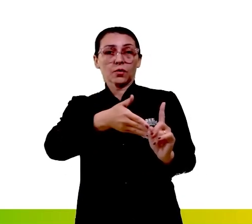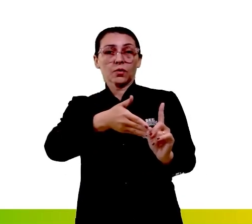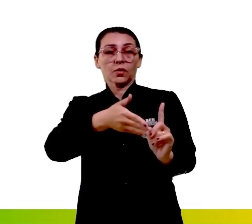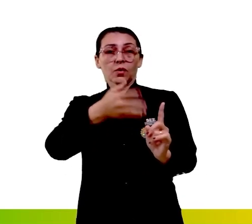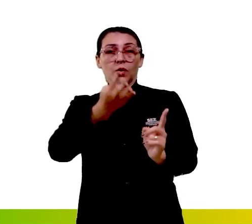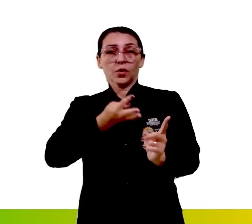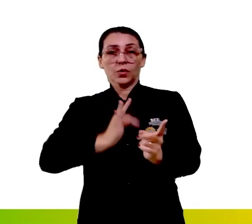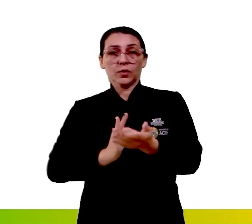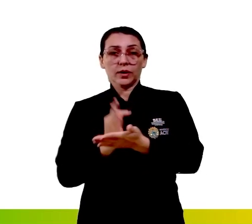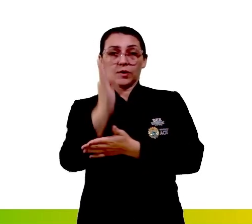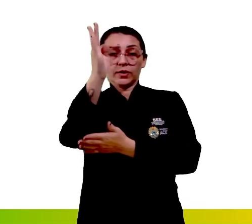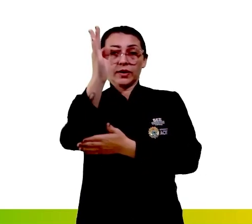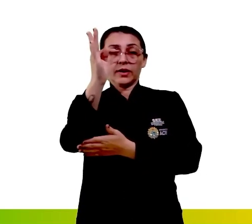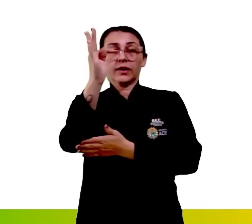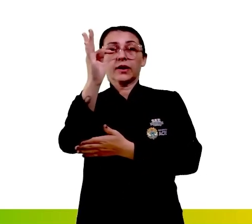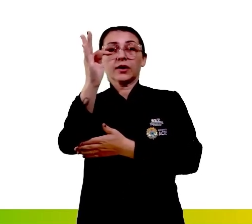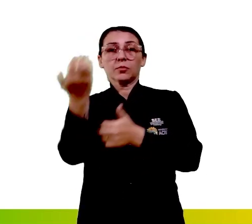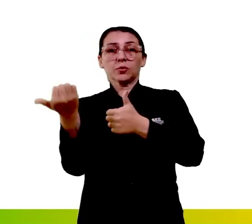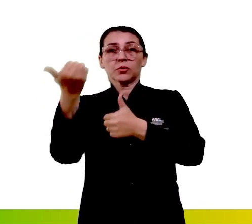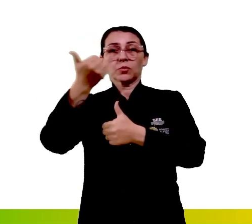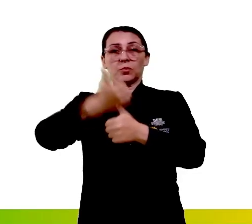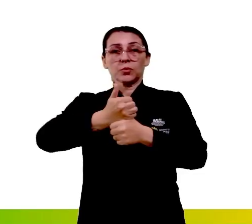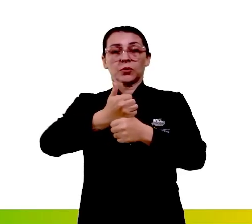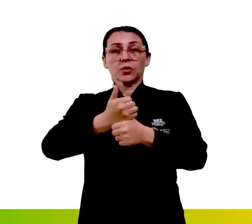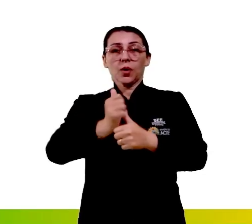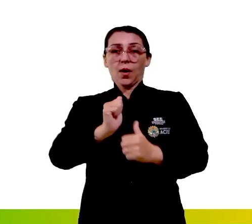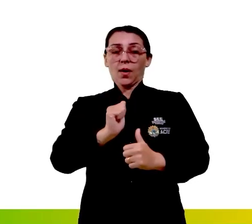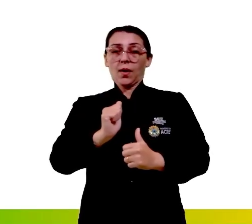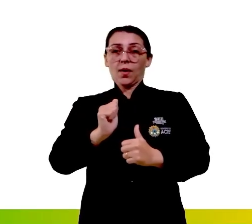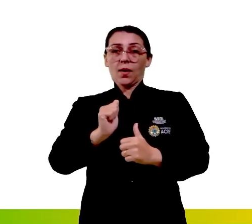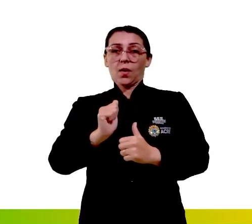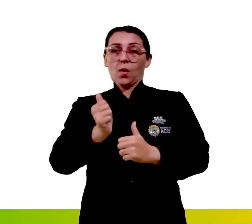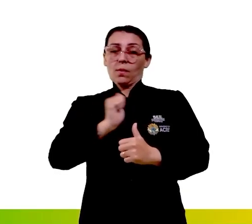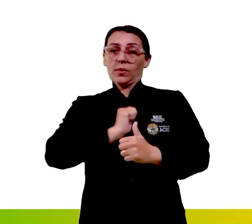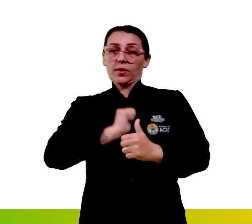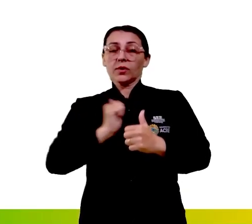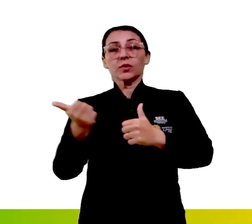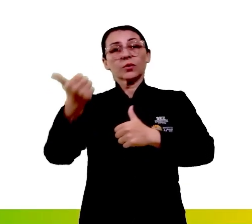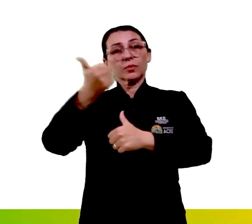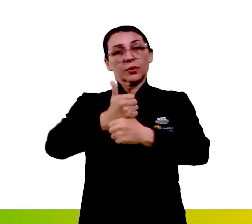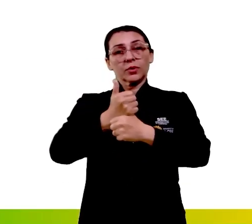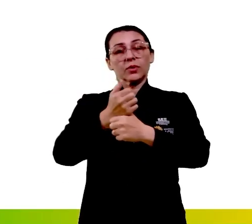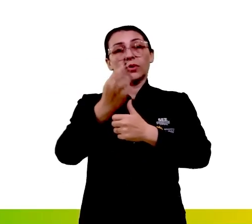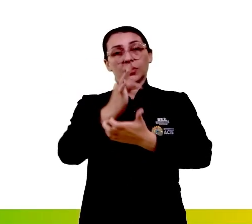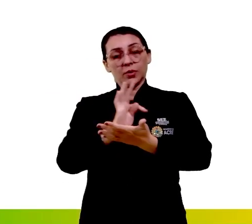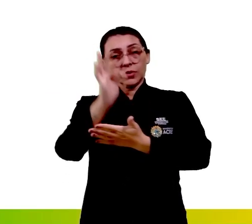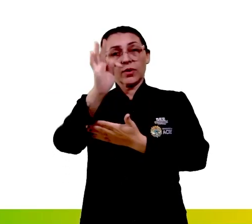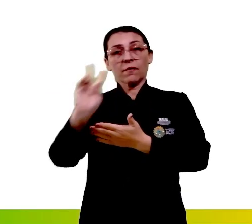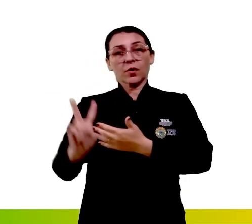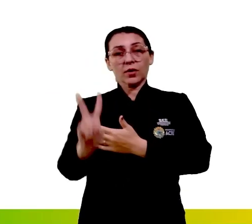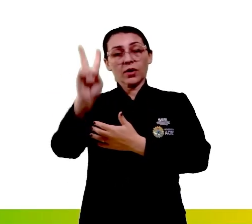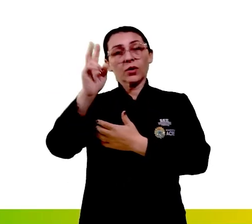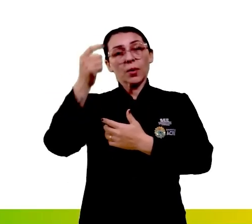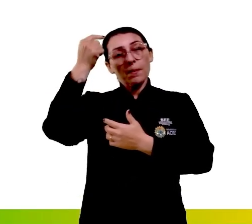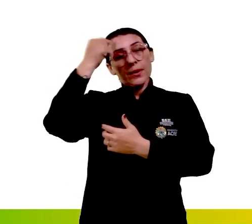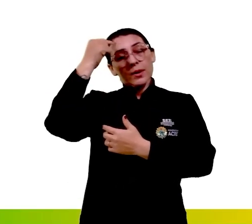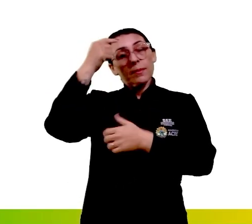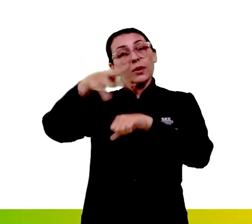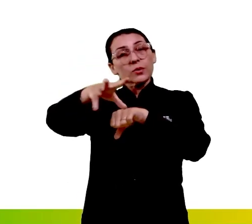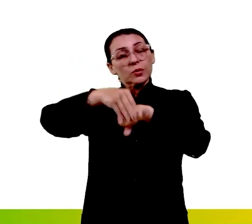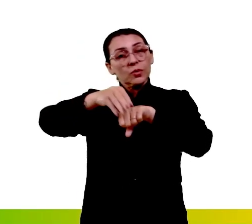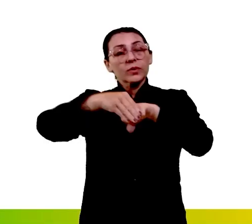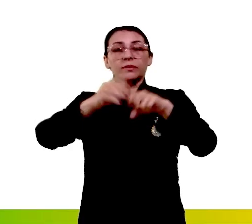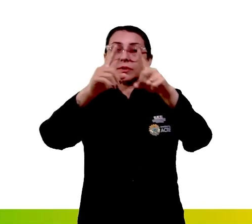teocentrismo medieval para o antropocentrismo e a valorização da reflexão e do